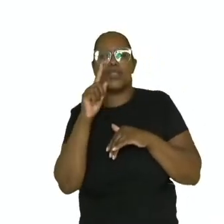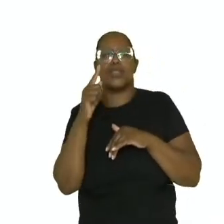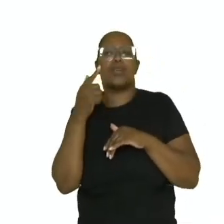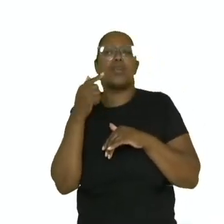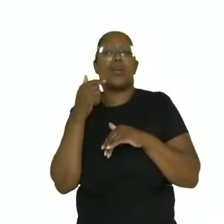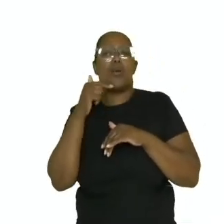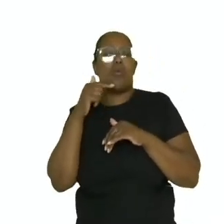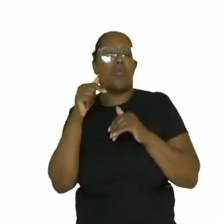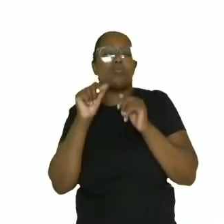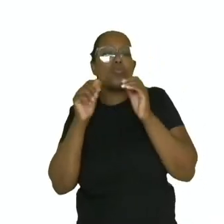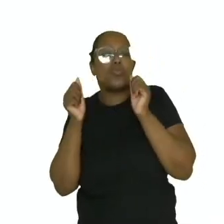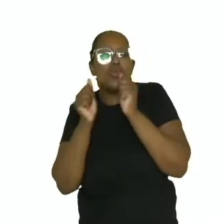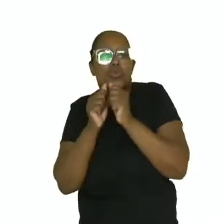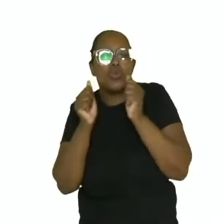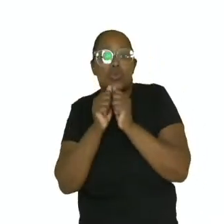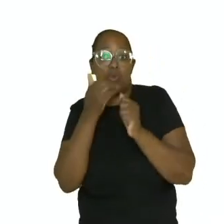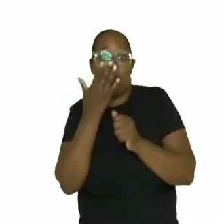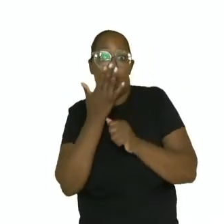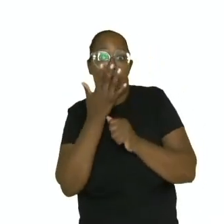de cor,